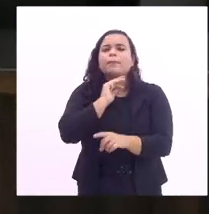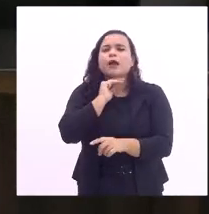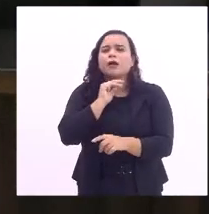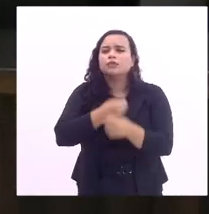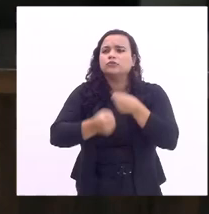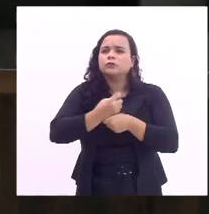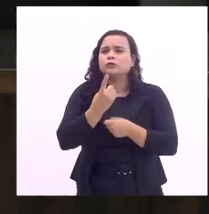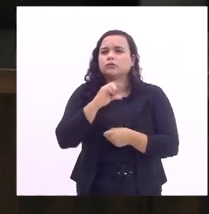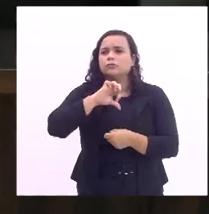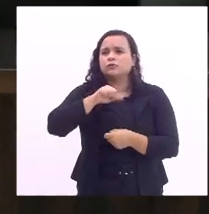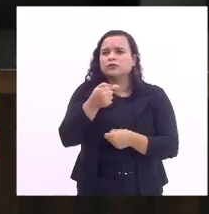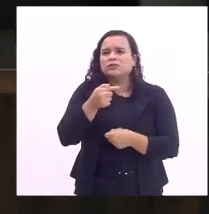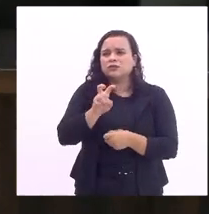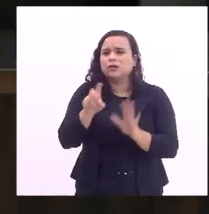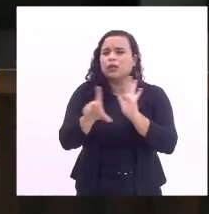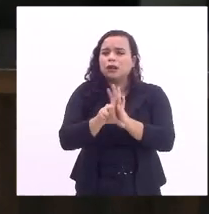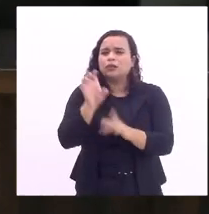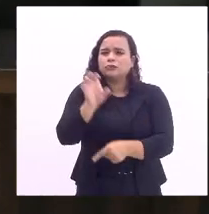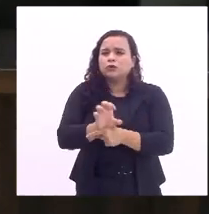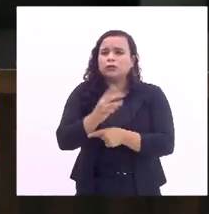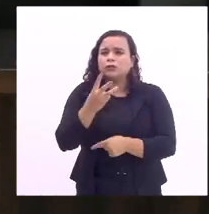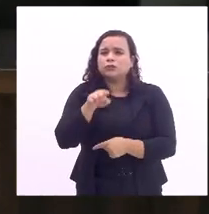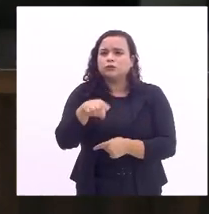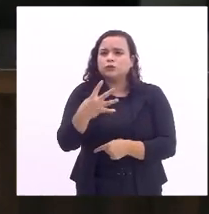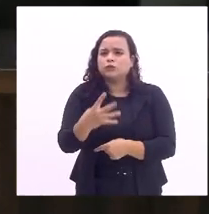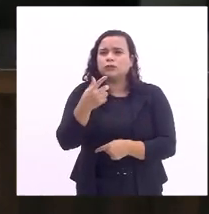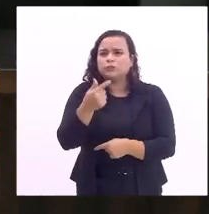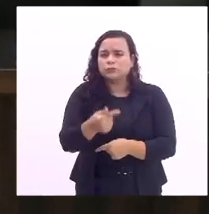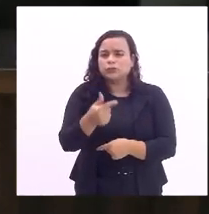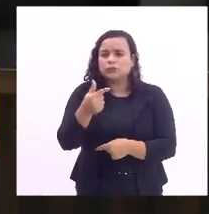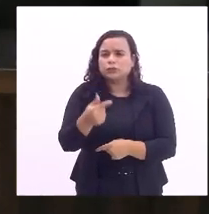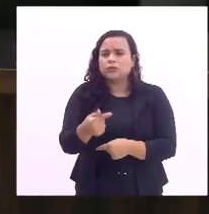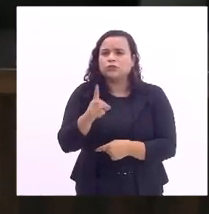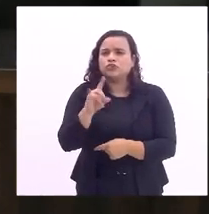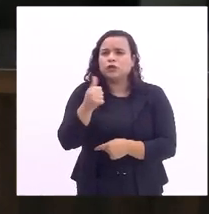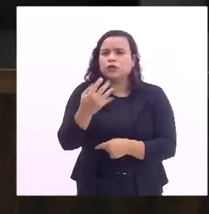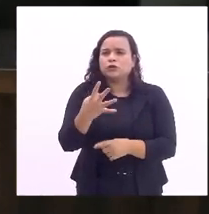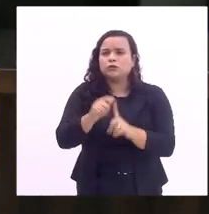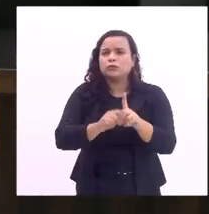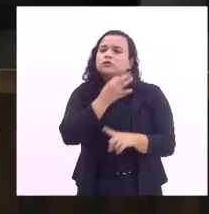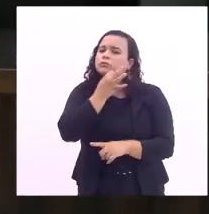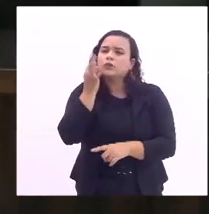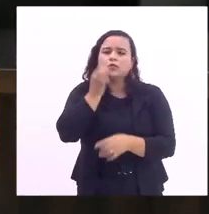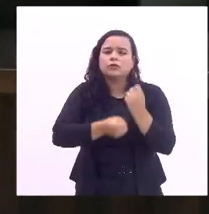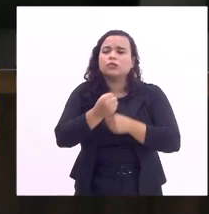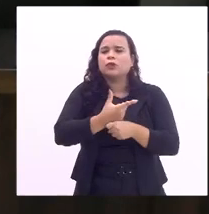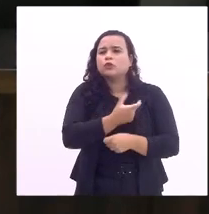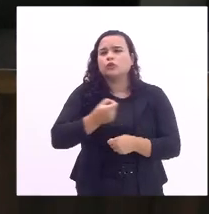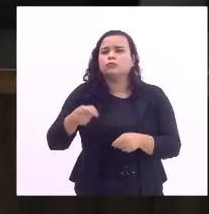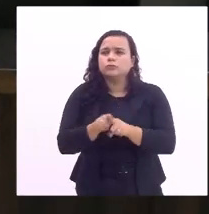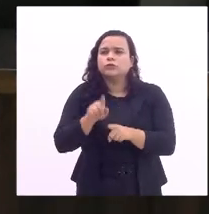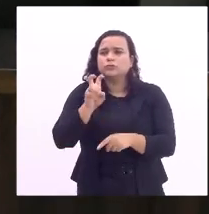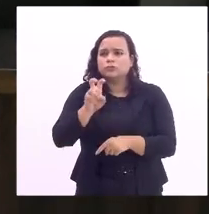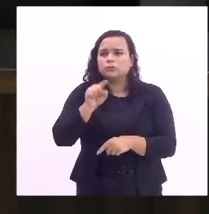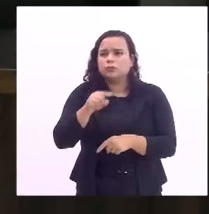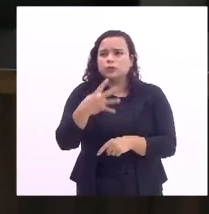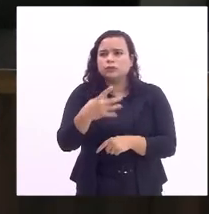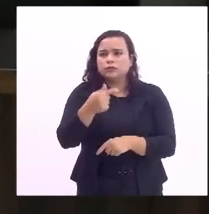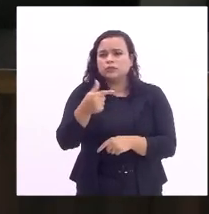estaduais 3.467, de 14 de setembro de 2000, e 5.467, de 1º de abril de